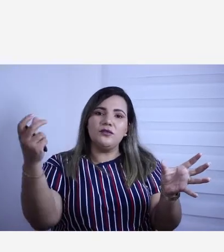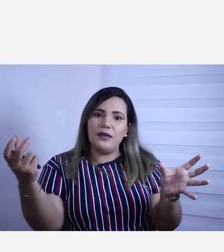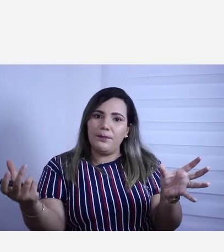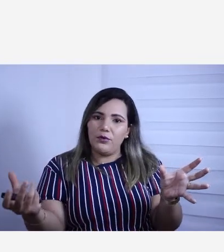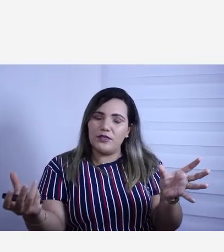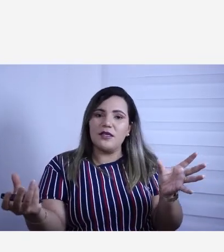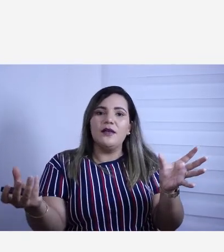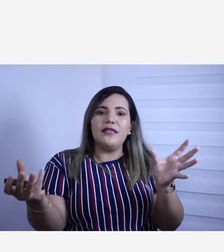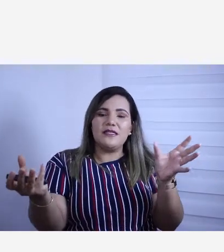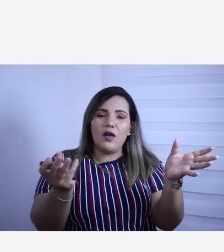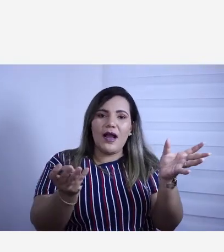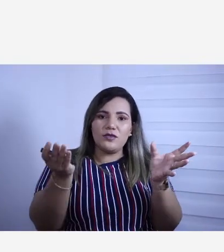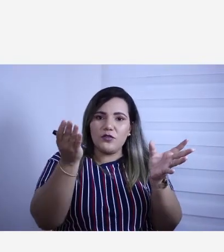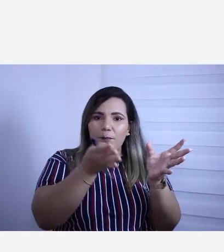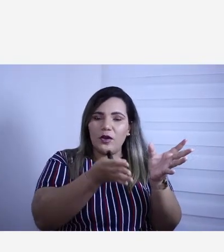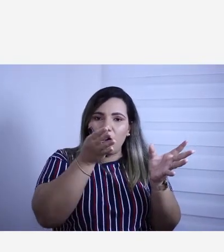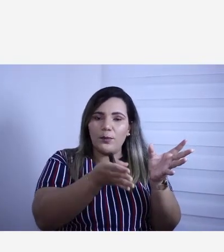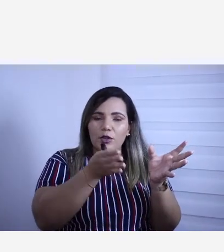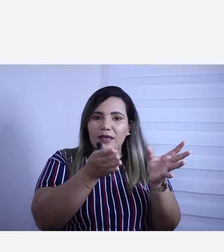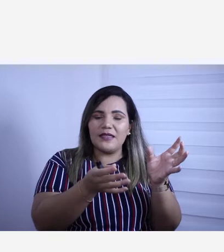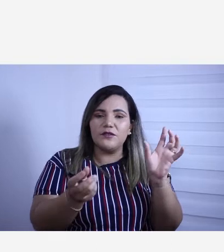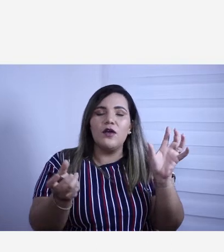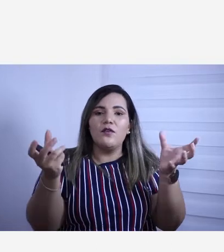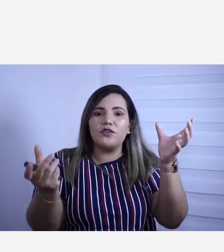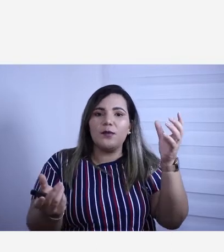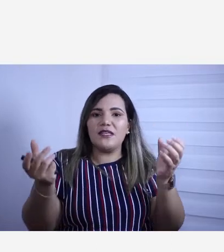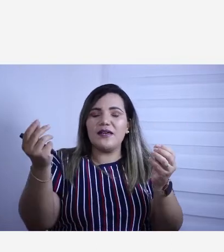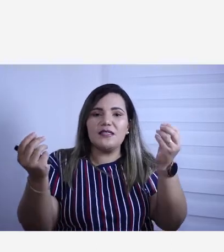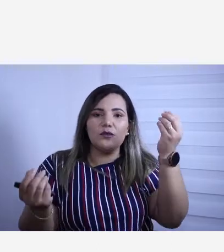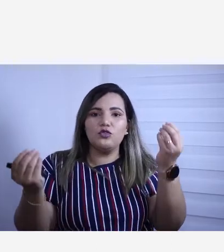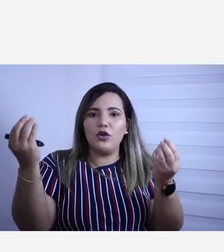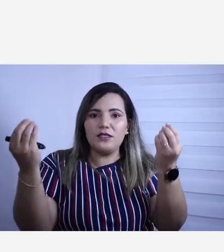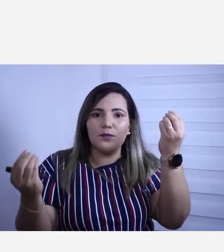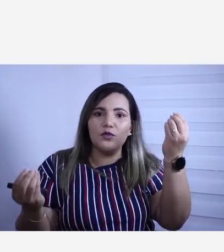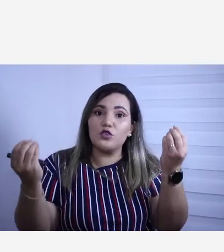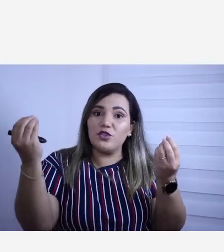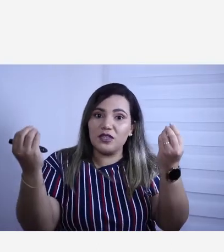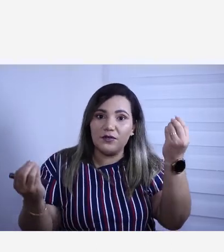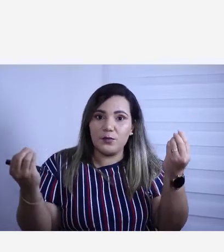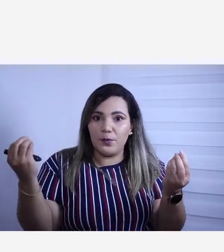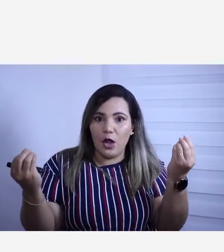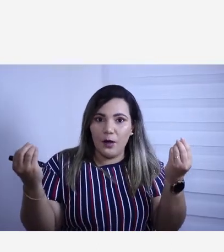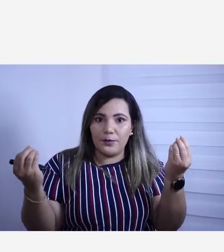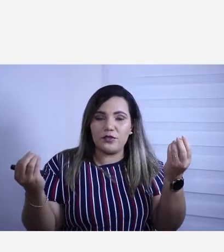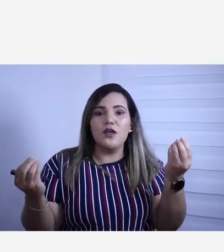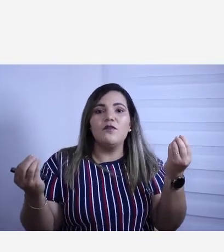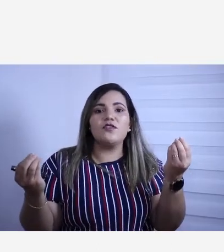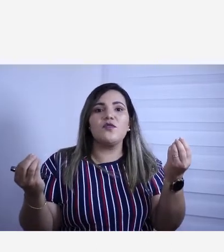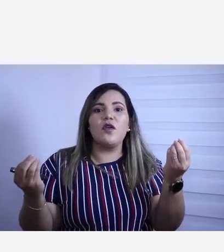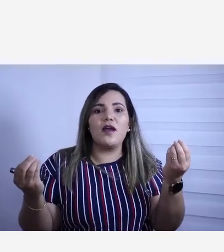frase quanto depois nesse local zinho foi para colocar o pronome relativo você observar que são dois substantivos